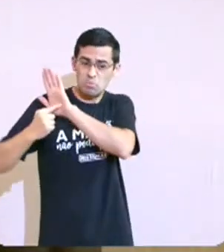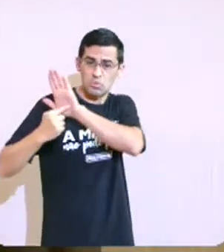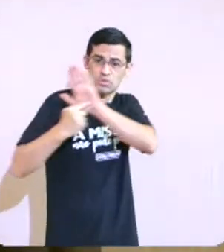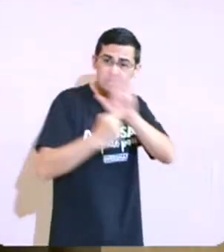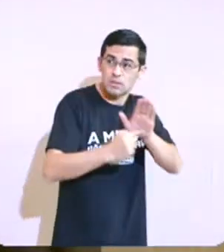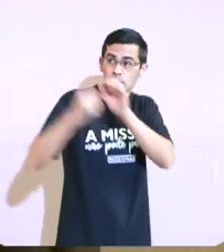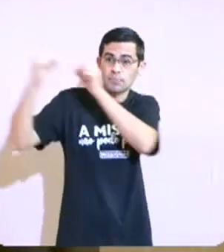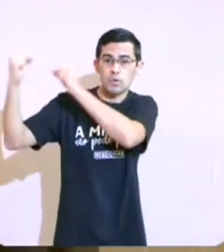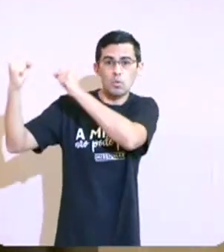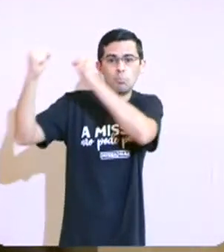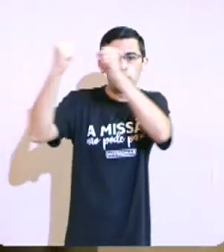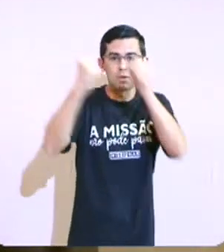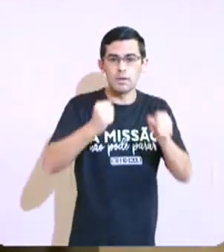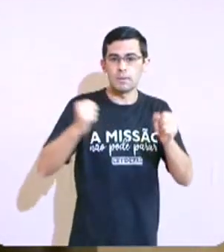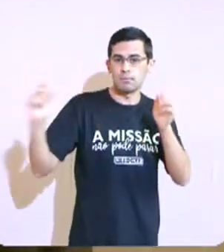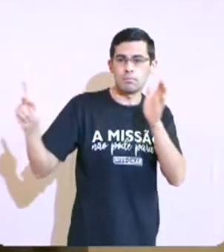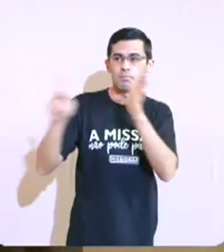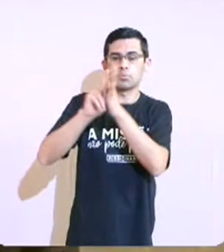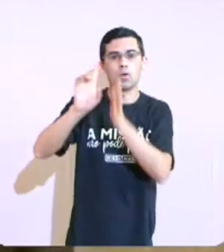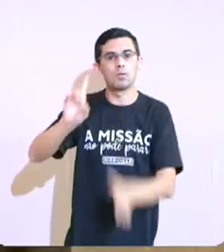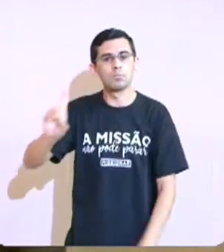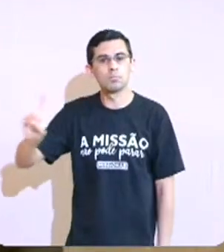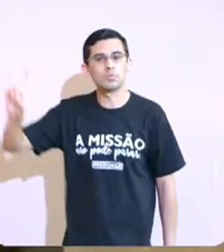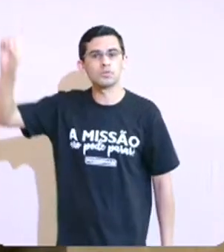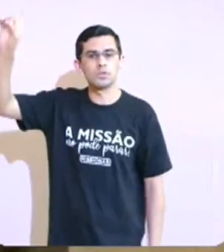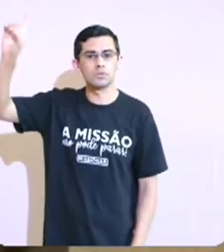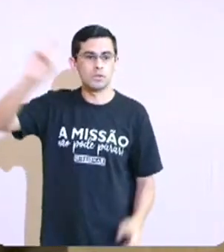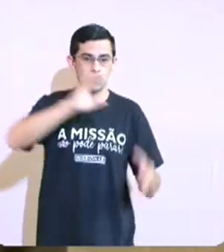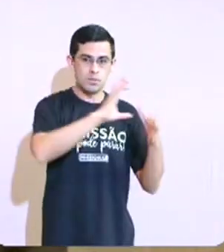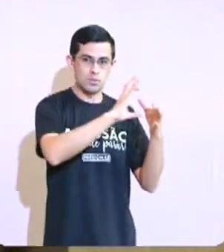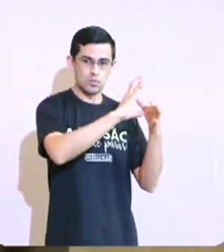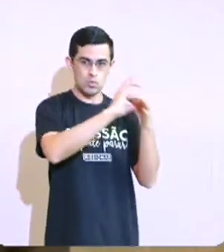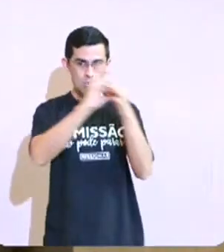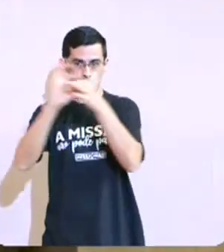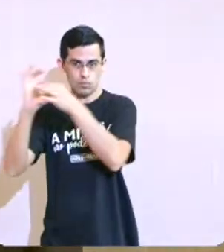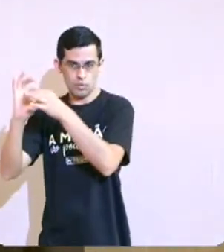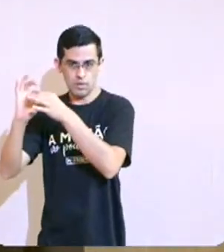igreja. A palavra é terapia, que no contexto